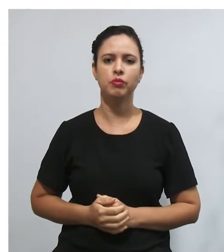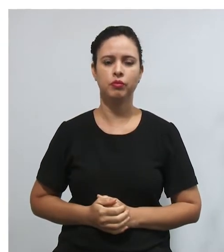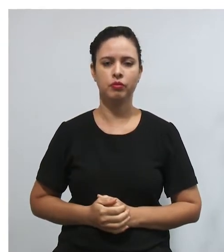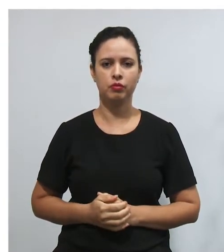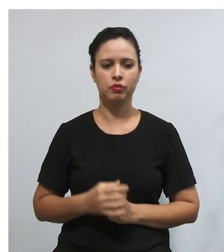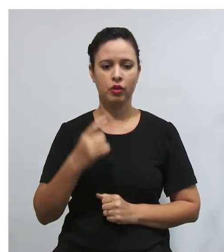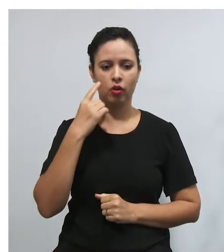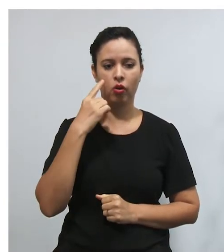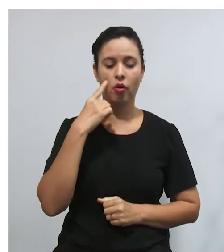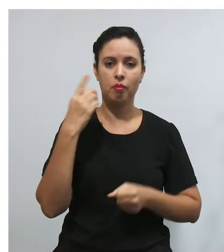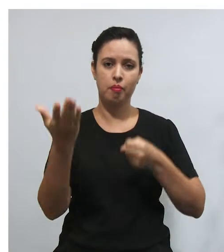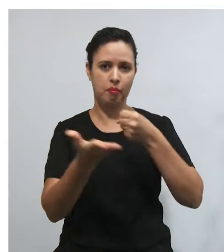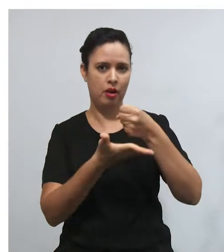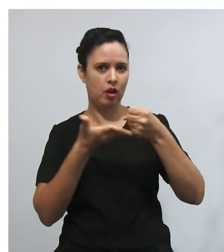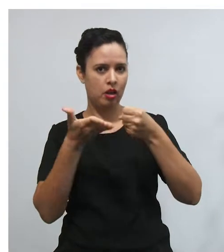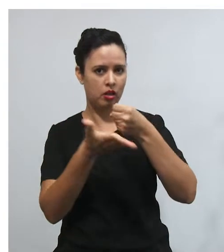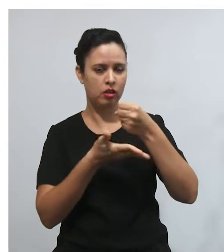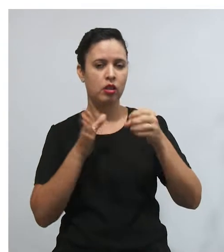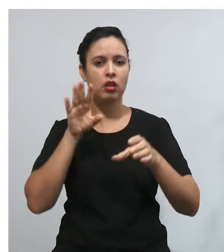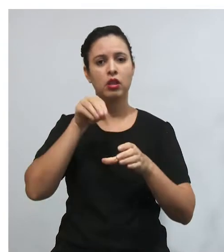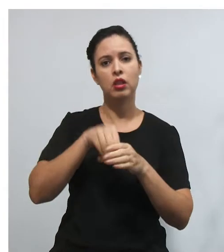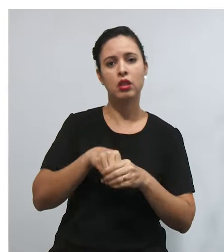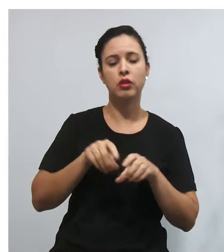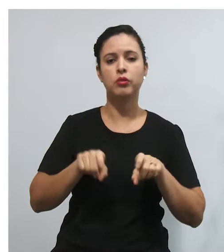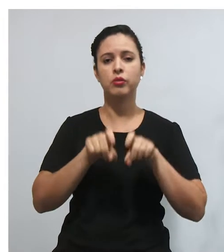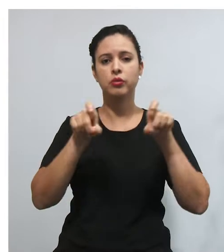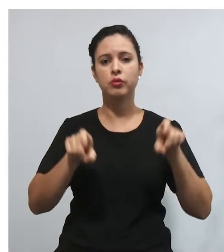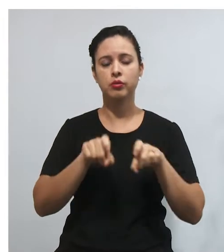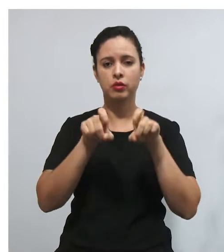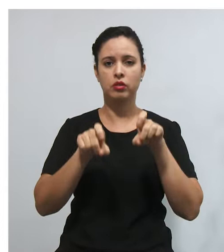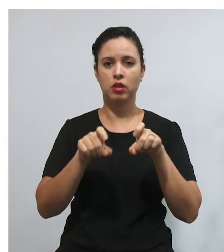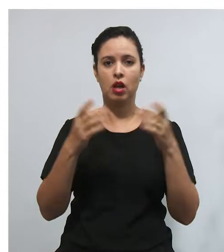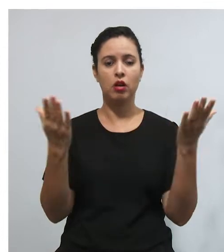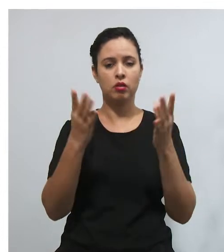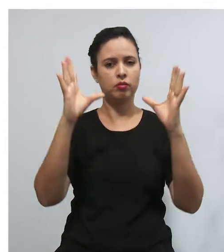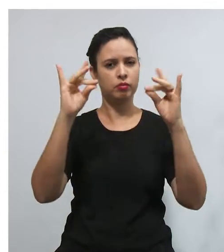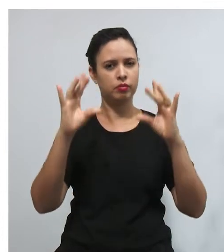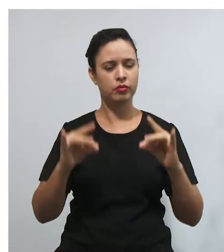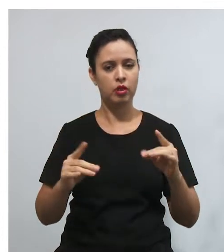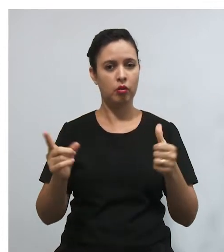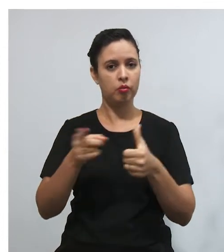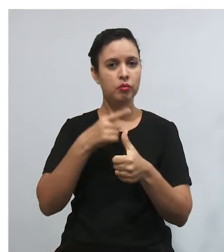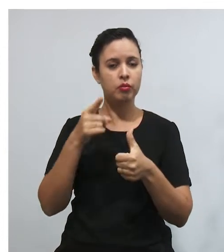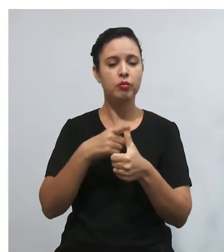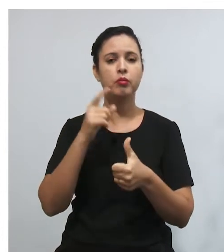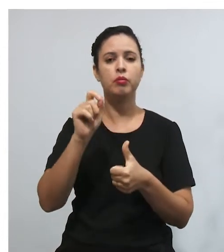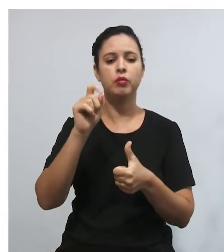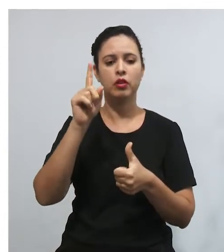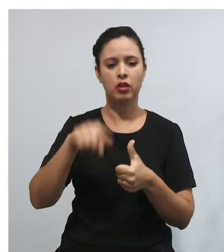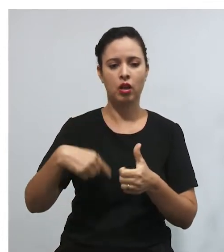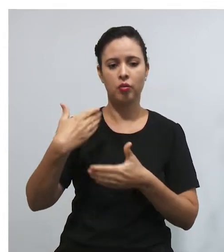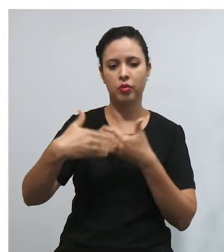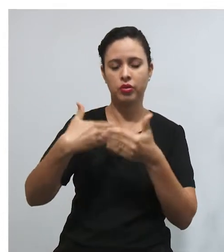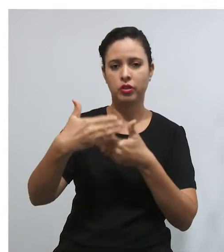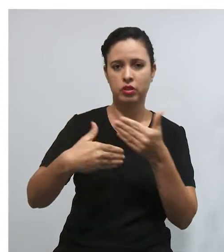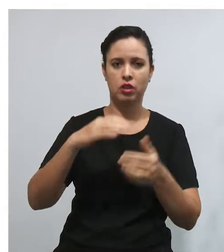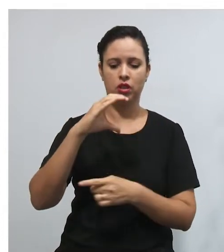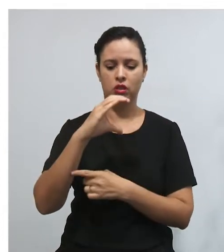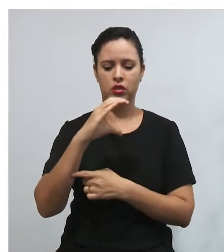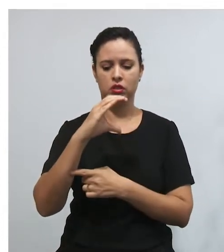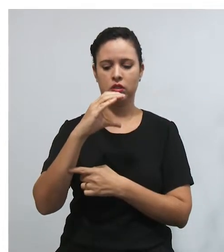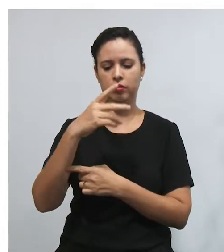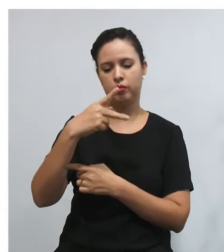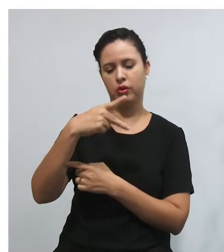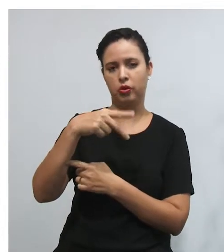Componentes básicos do computador. Agora a gente vai começar a especificar alguns componentes. O primeiro deles aqui a gente vai falar do processador, chamado